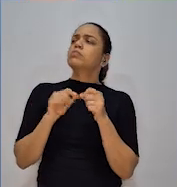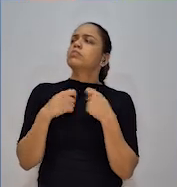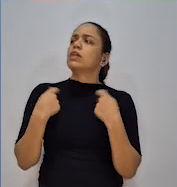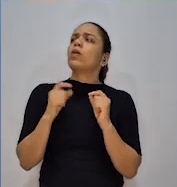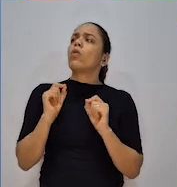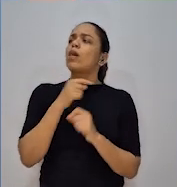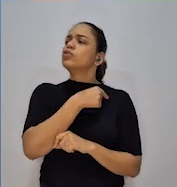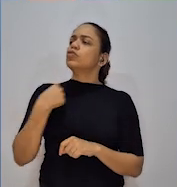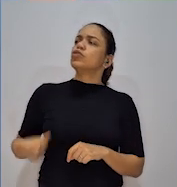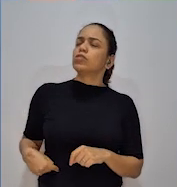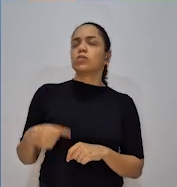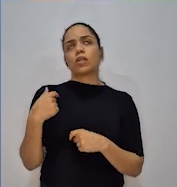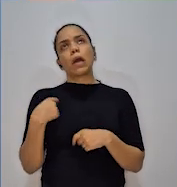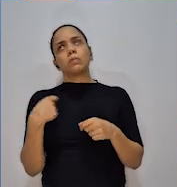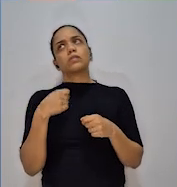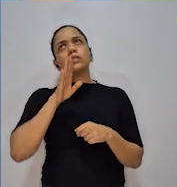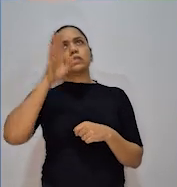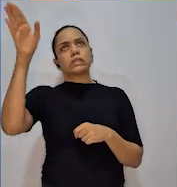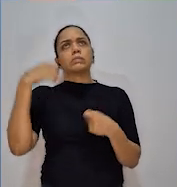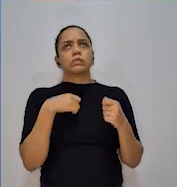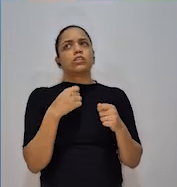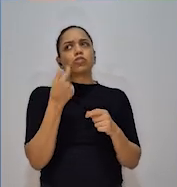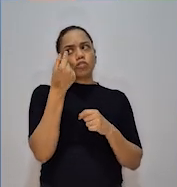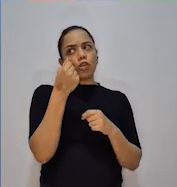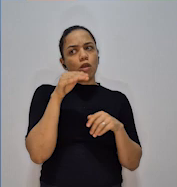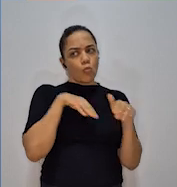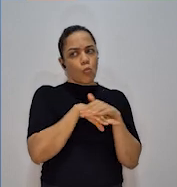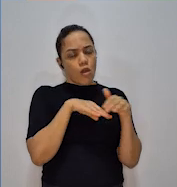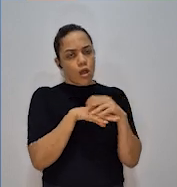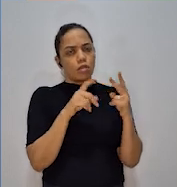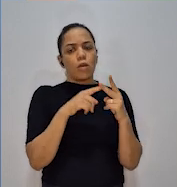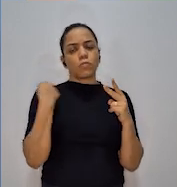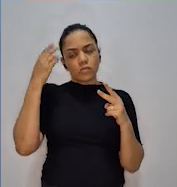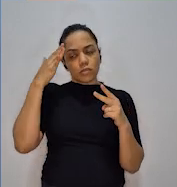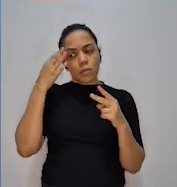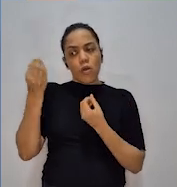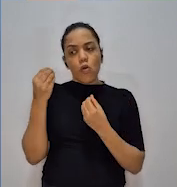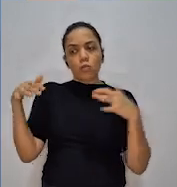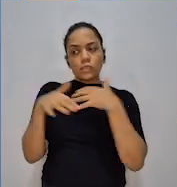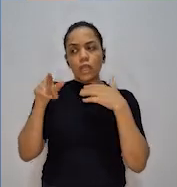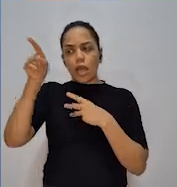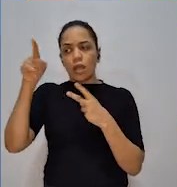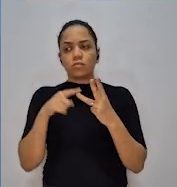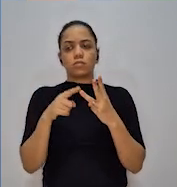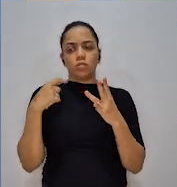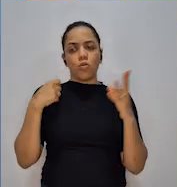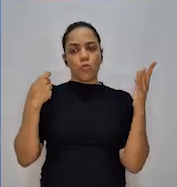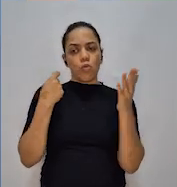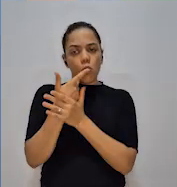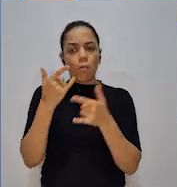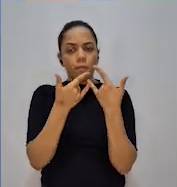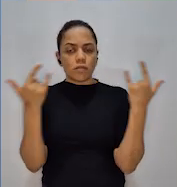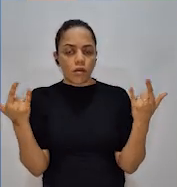3 anos? Bom, eu preciso guardar dinheiro, eu preciso saber quais cidades eu quero visitar, eu preciso comprar passagem. Tudo isso